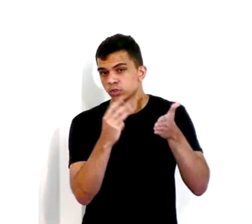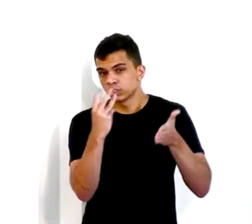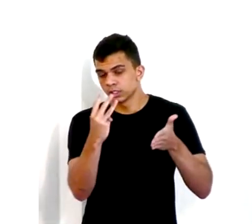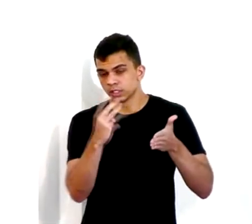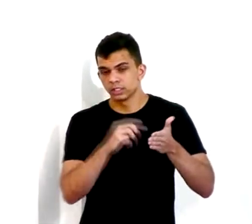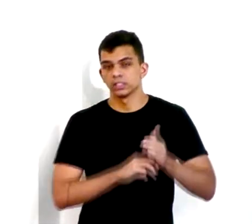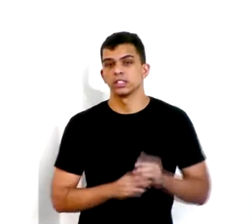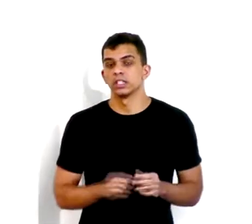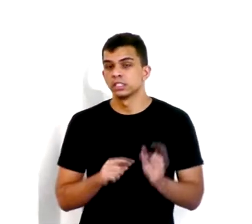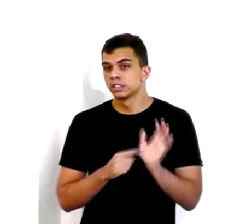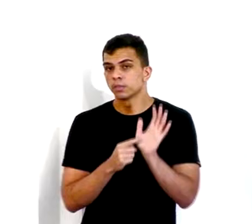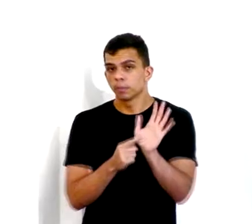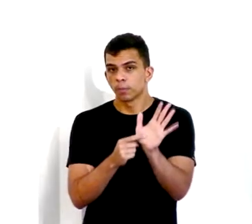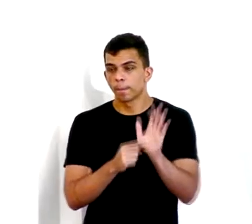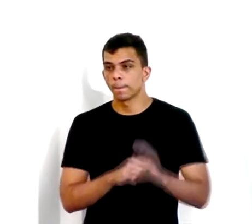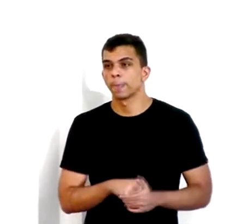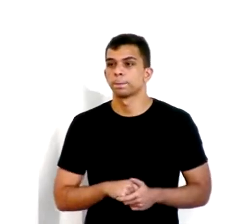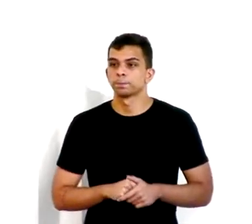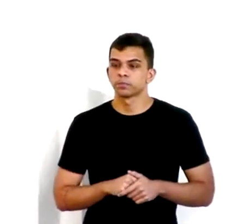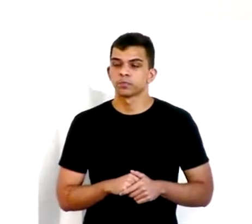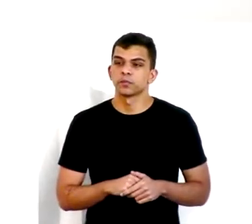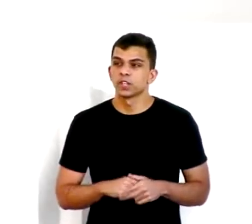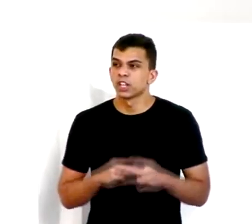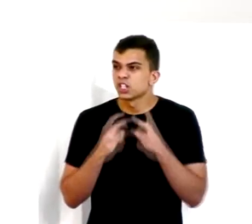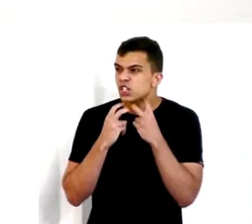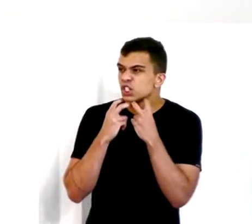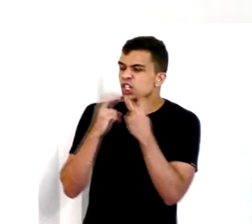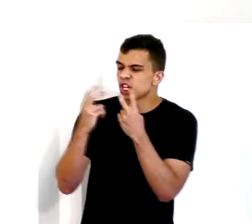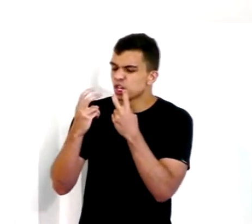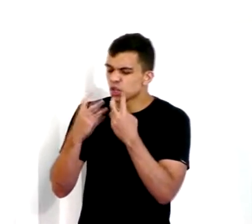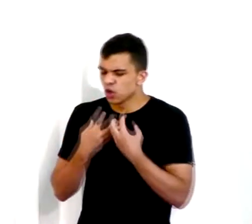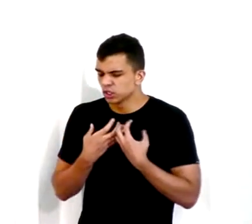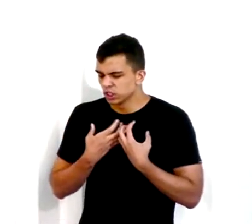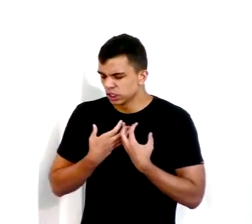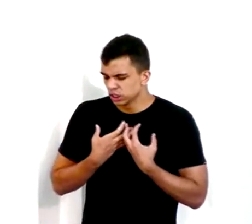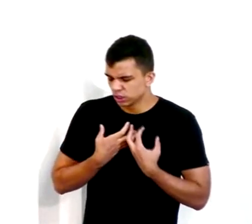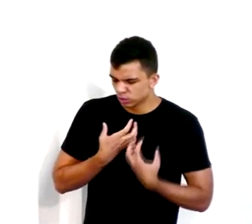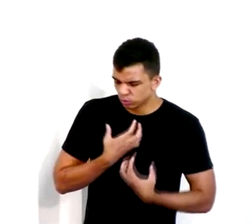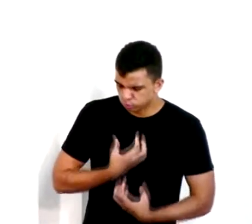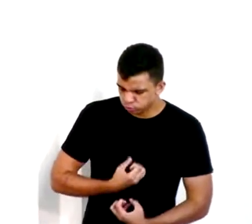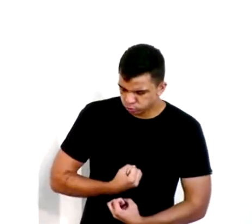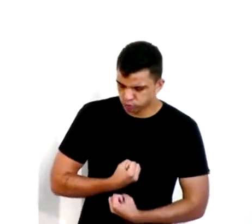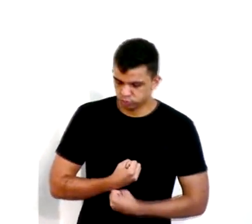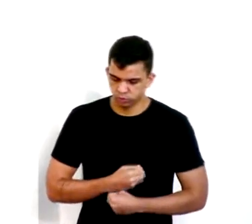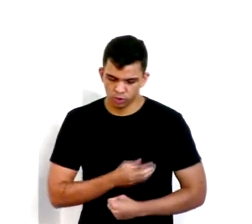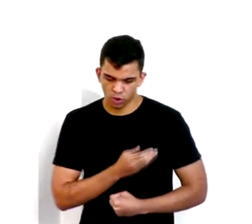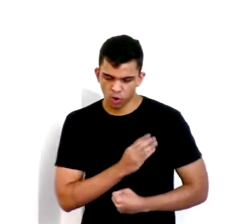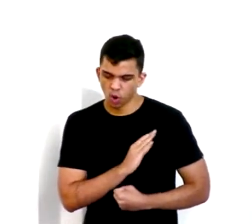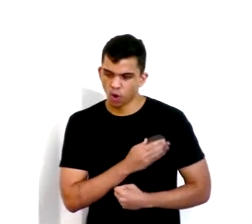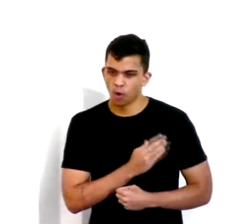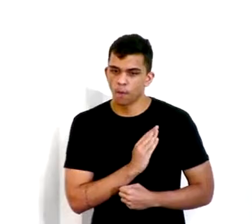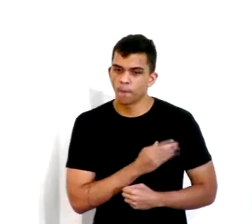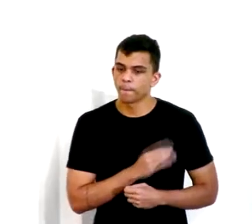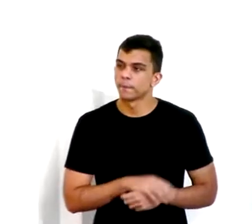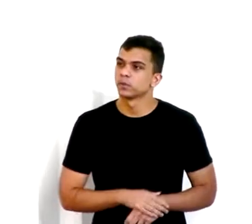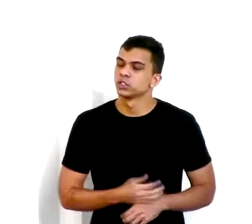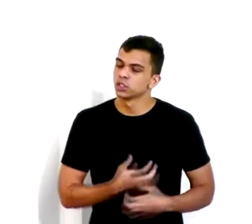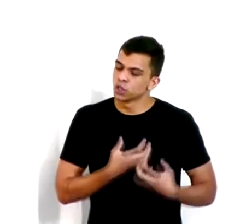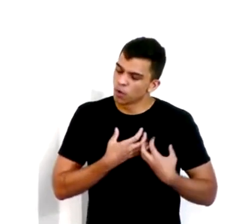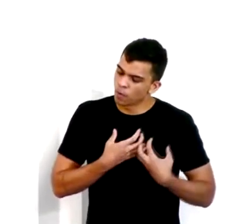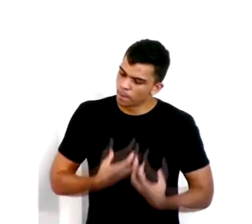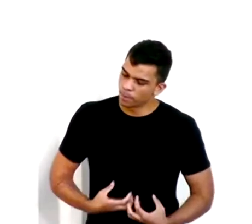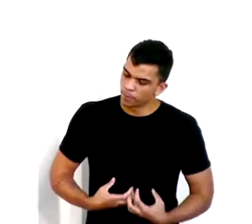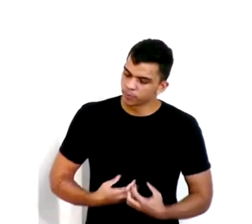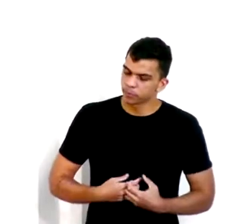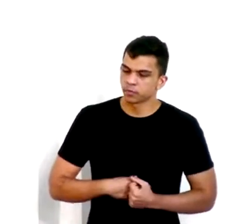da aliança. Ele está com pesar no coração. Algo aconteceu, nós não temos certeza